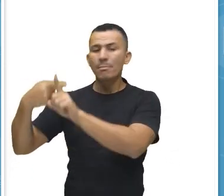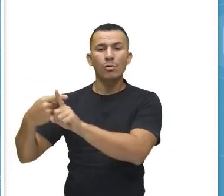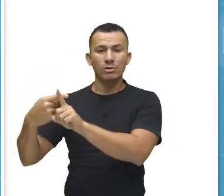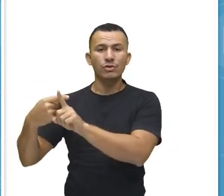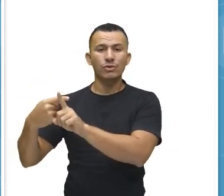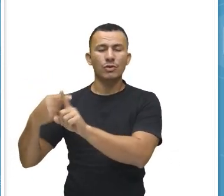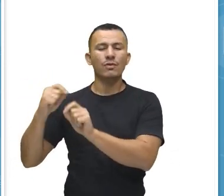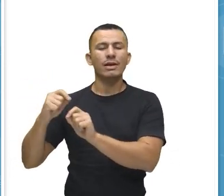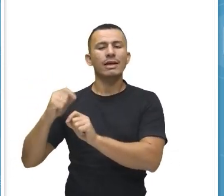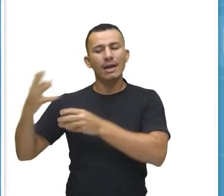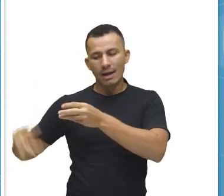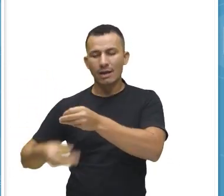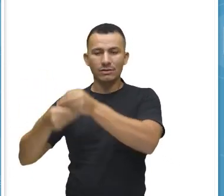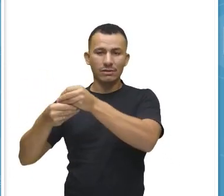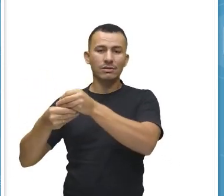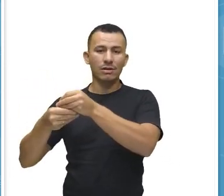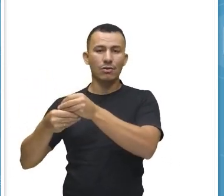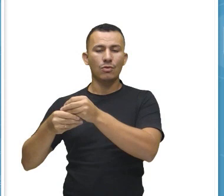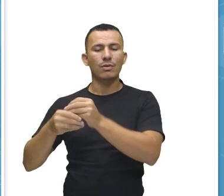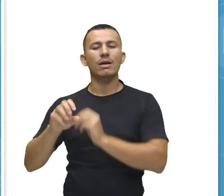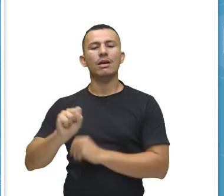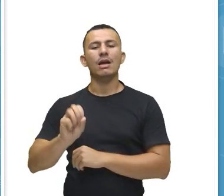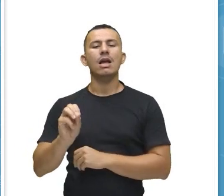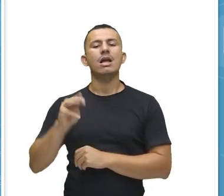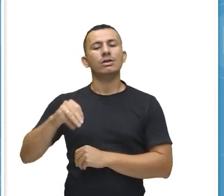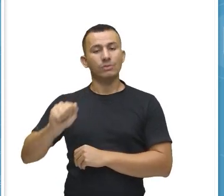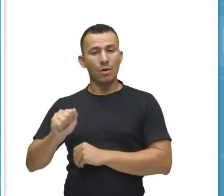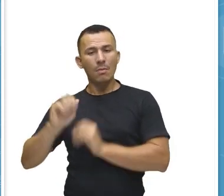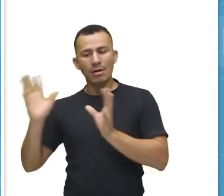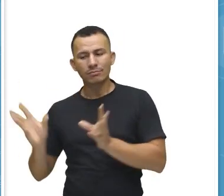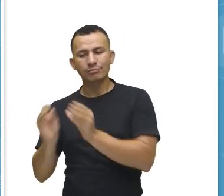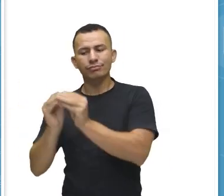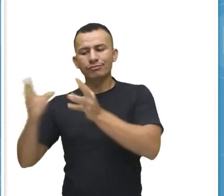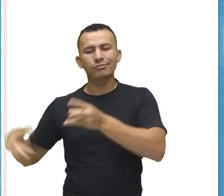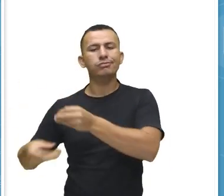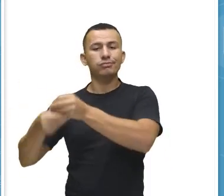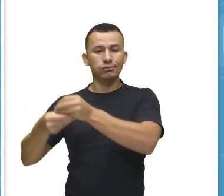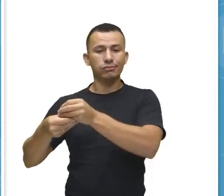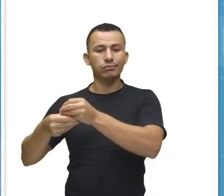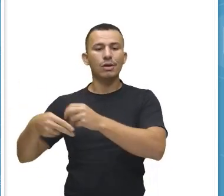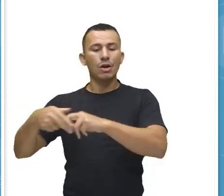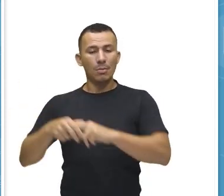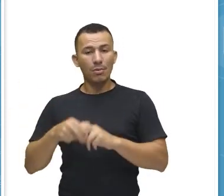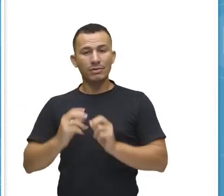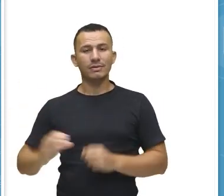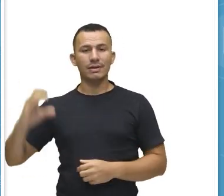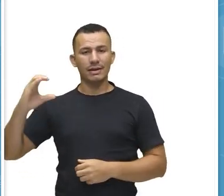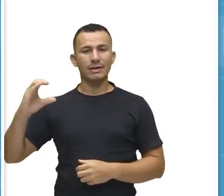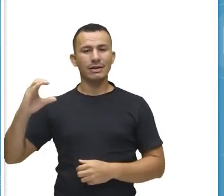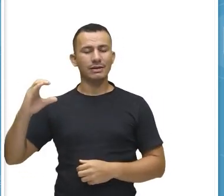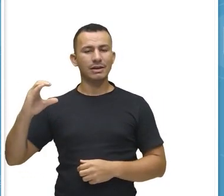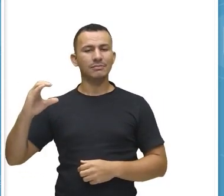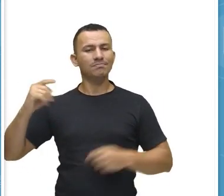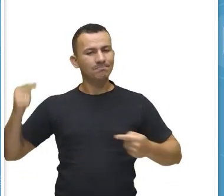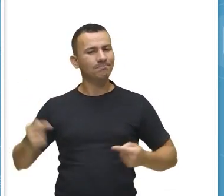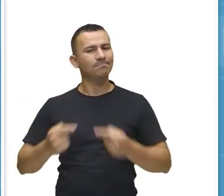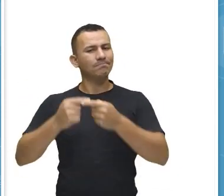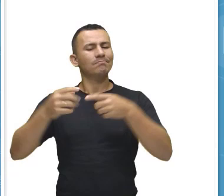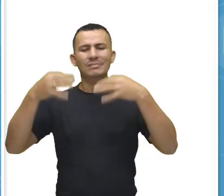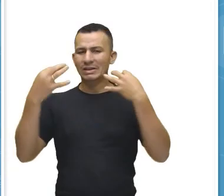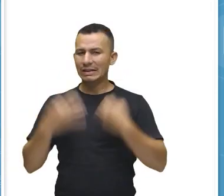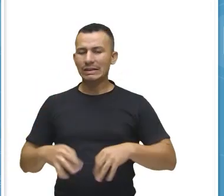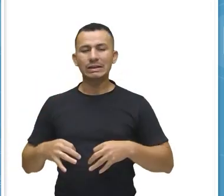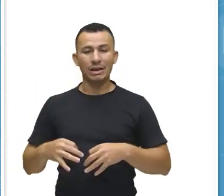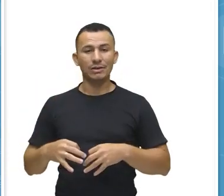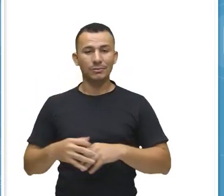é uma adição, é uma soma. Por isso que nós temos aí, então, a letra C, C de cheguei, C de